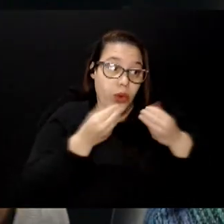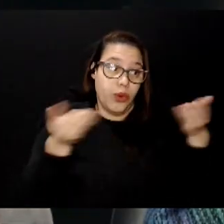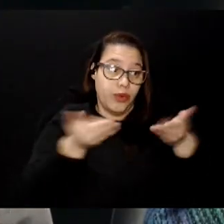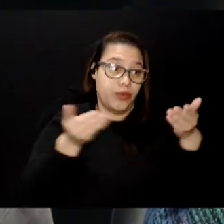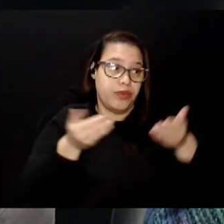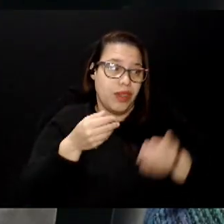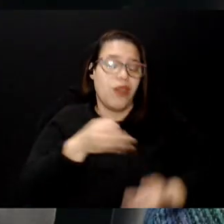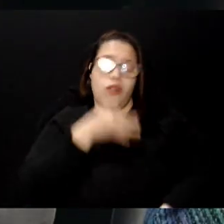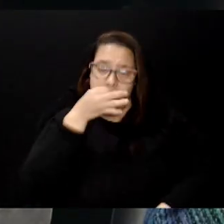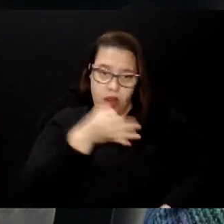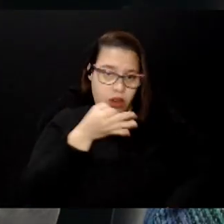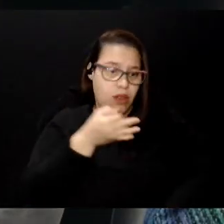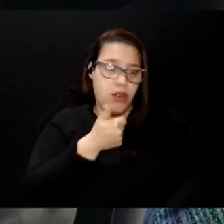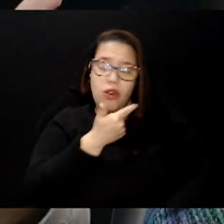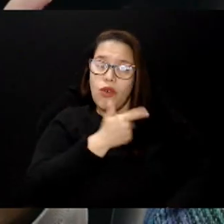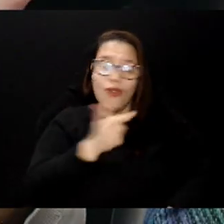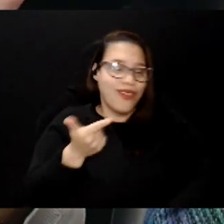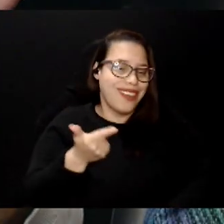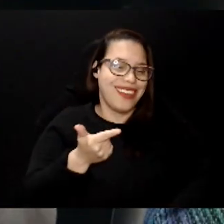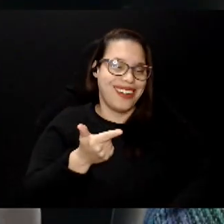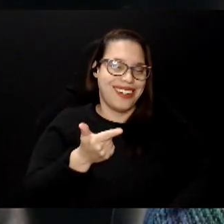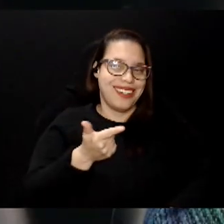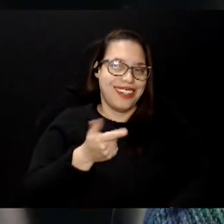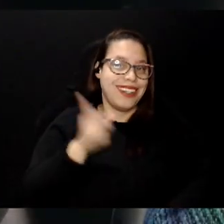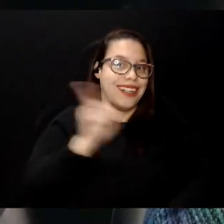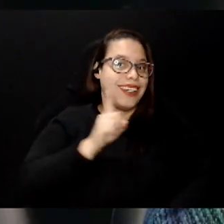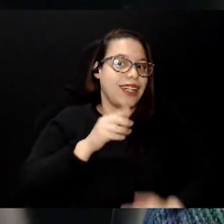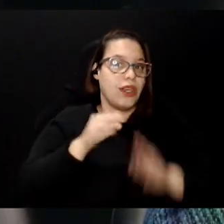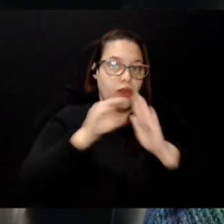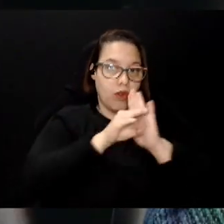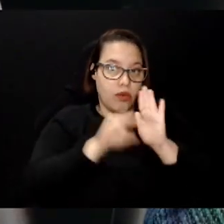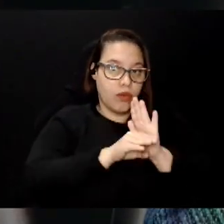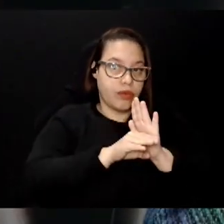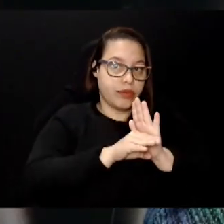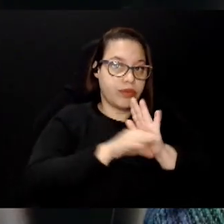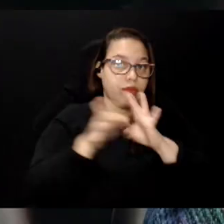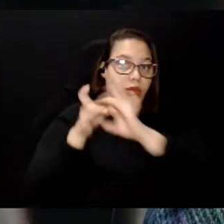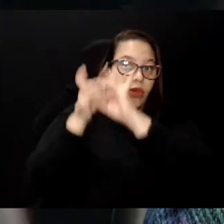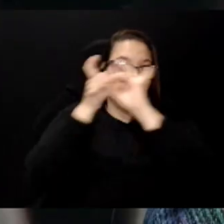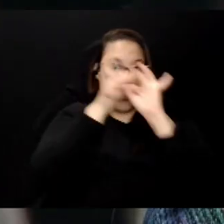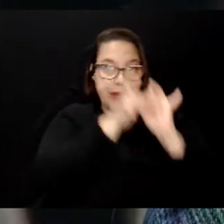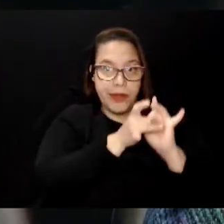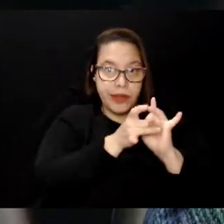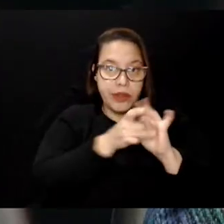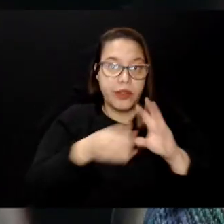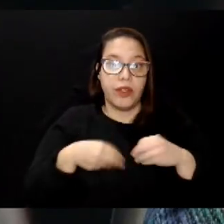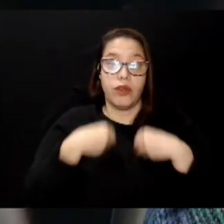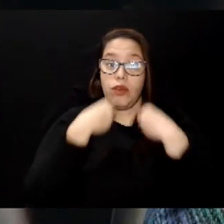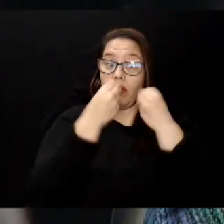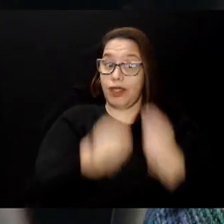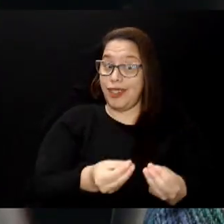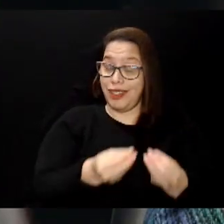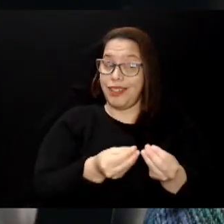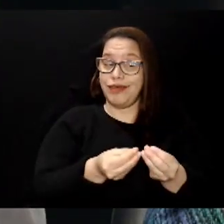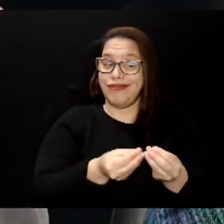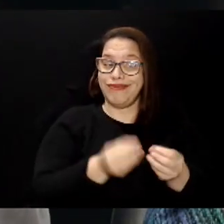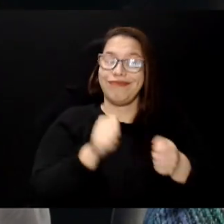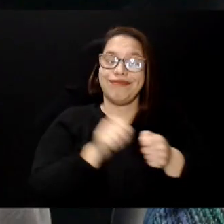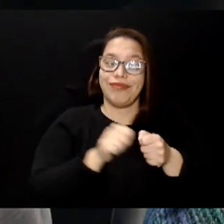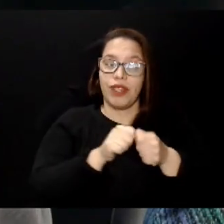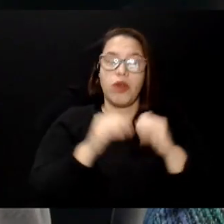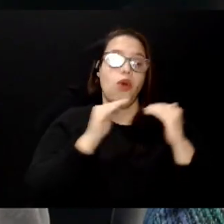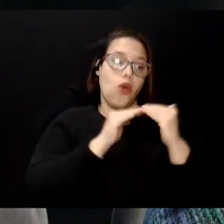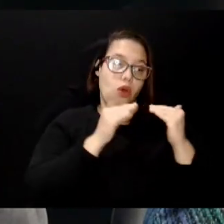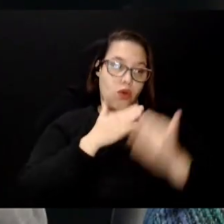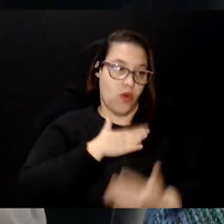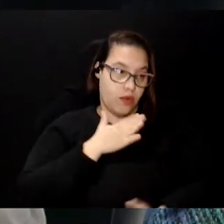tem jeito. Não é que ele foi programado para isso. O contexto em que eu dei para ele faz ele concordar comigo. Agora,